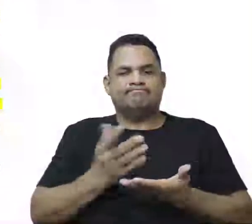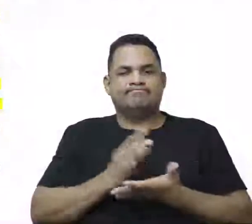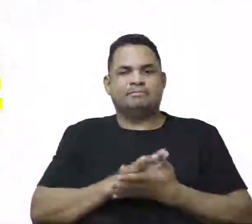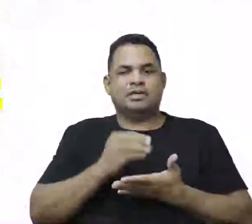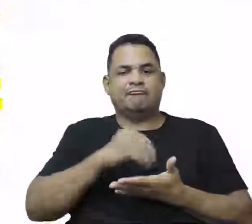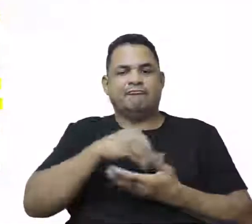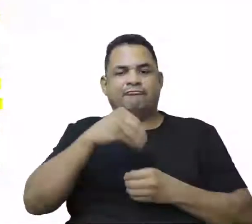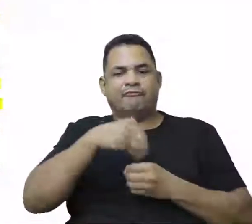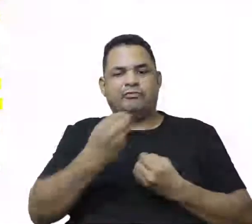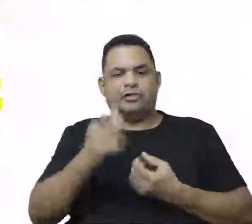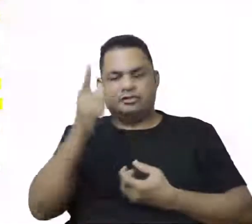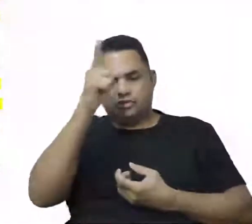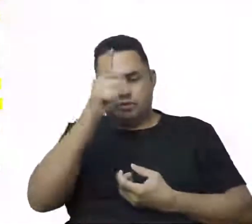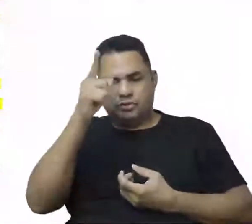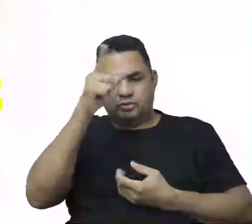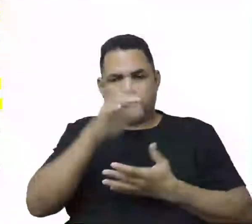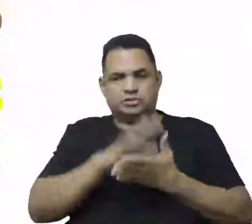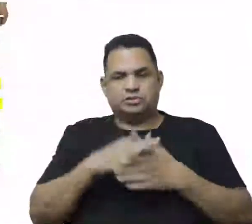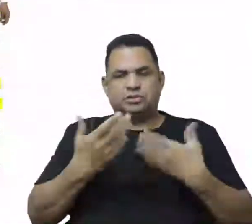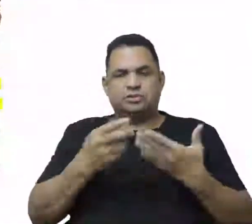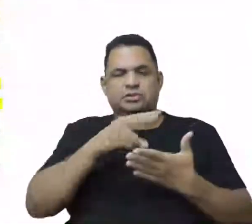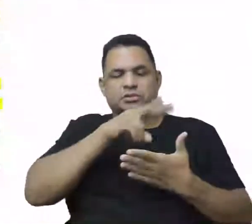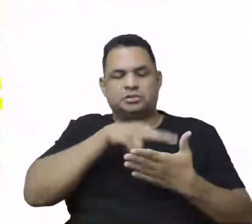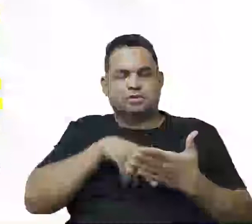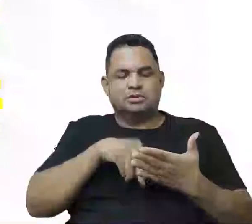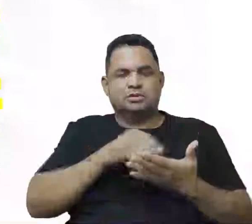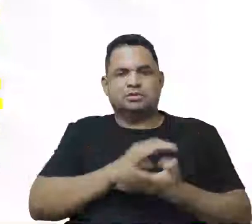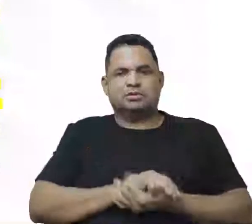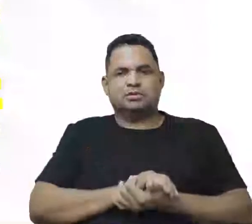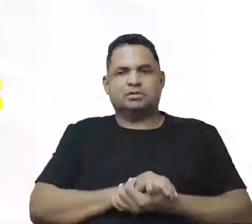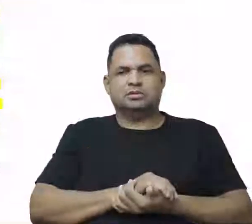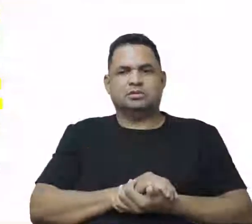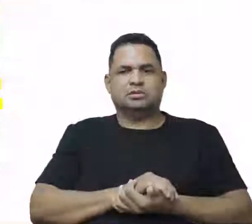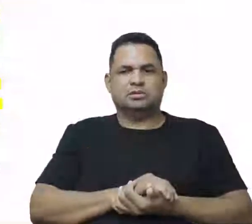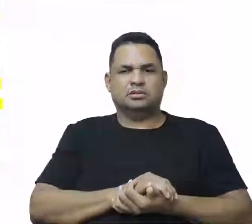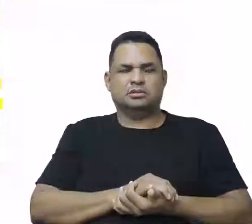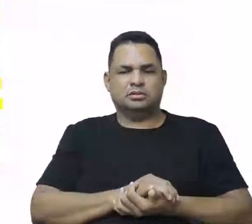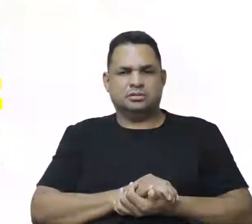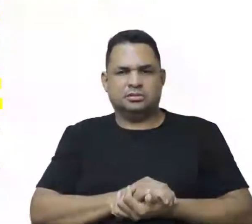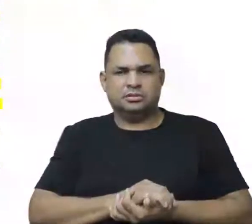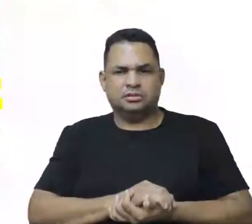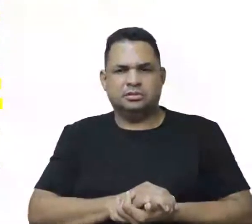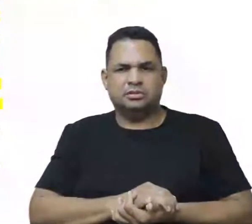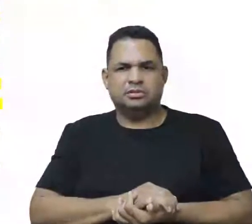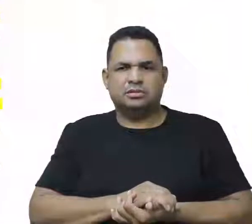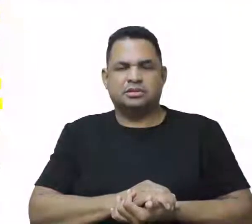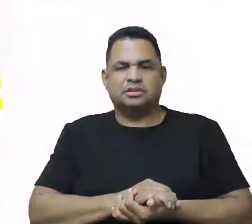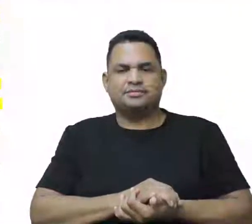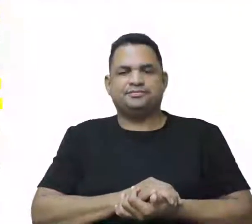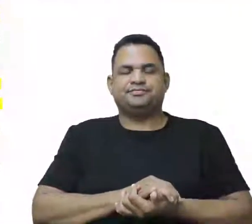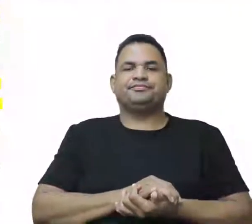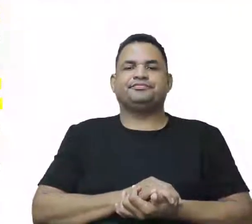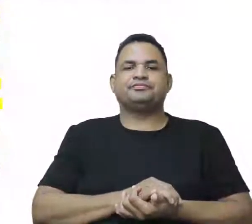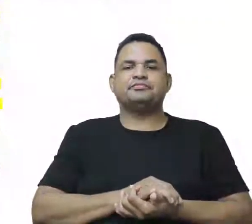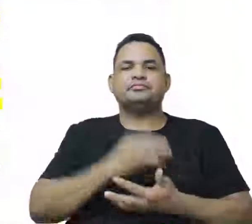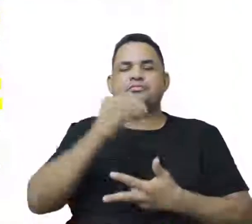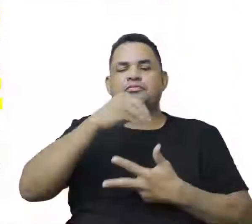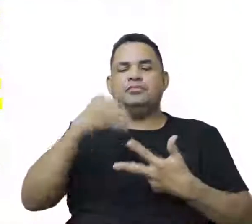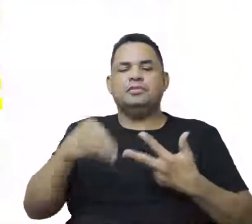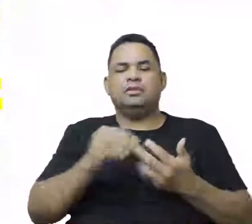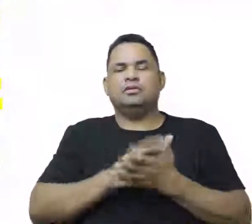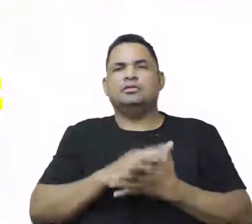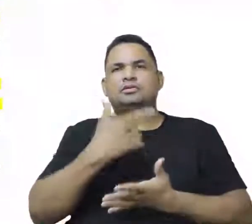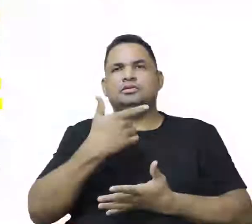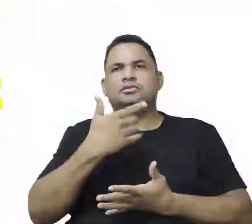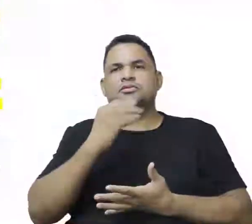lógica. Aí que você vai ler o texto. Eu acredito que desde sempre, né, prof? O Enem, os 2 primeiros que eu fiz foi em